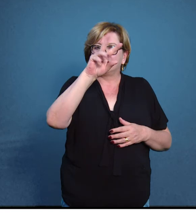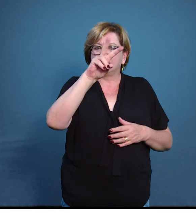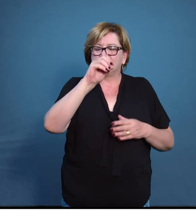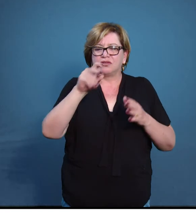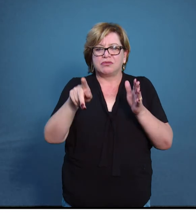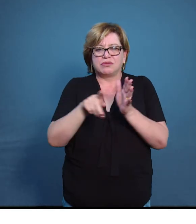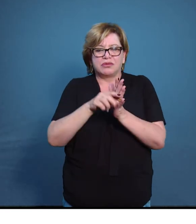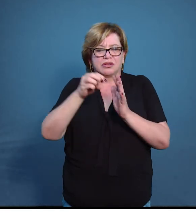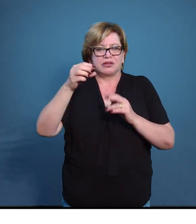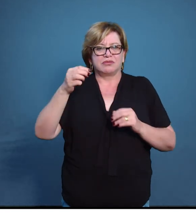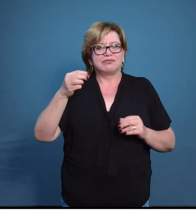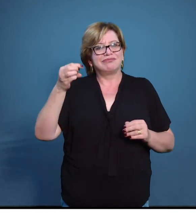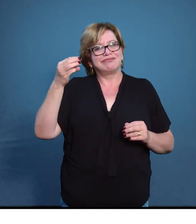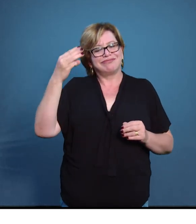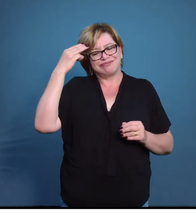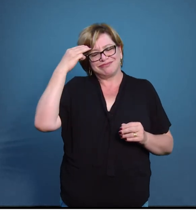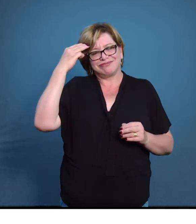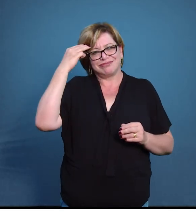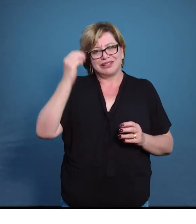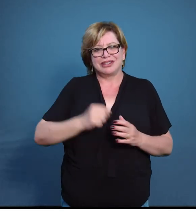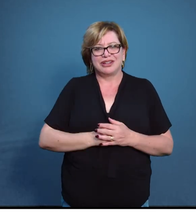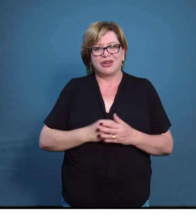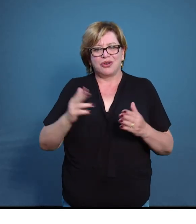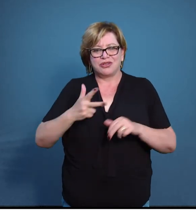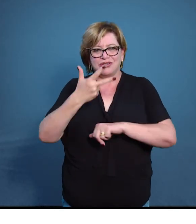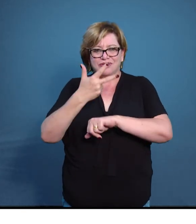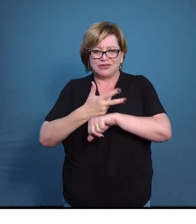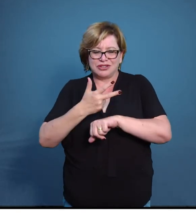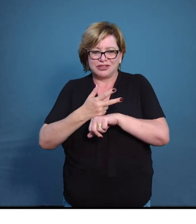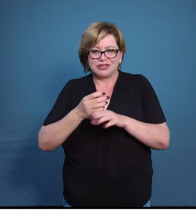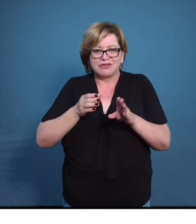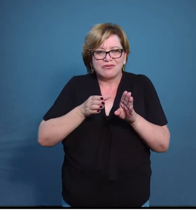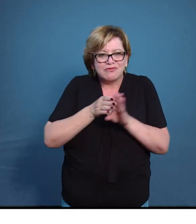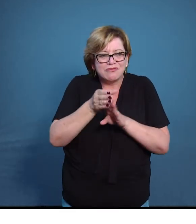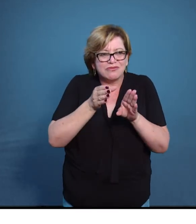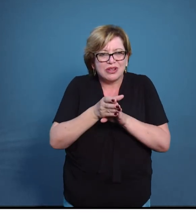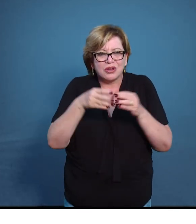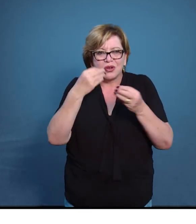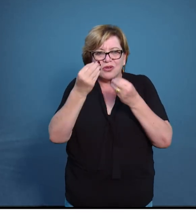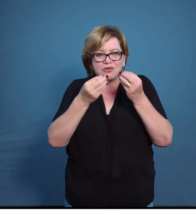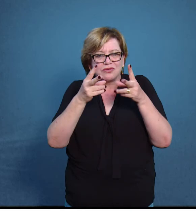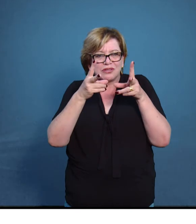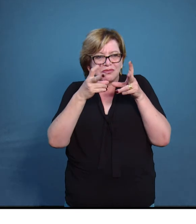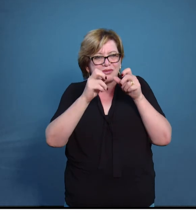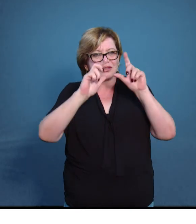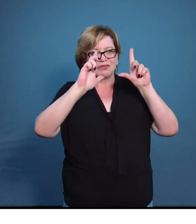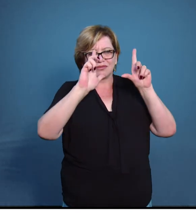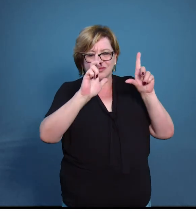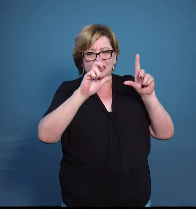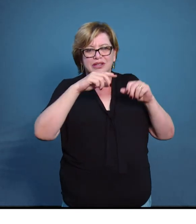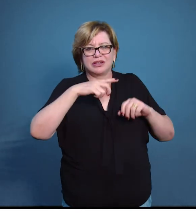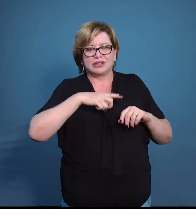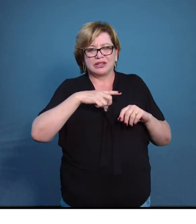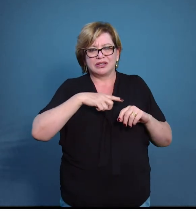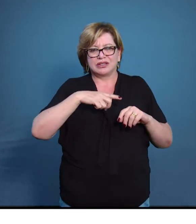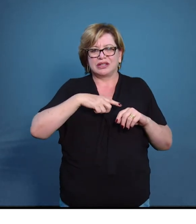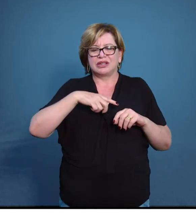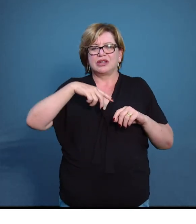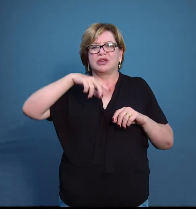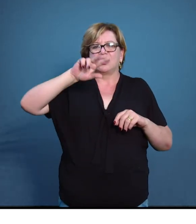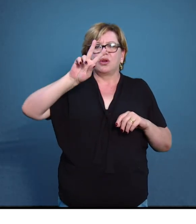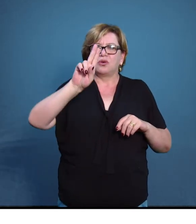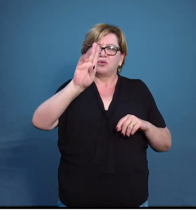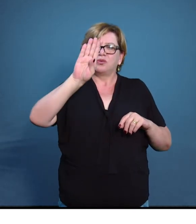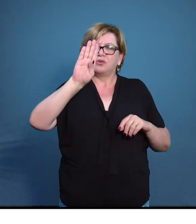videoaula foi gravada com o intuito de dar dicas de leitura de imagens. Nós trouxemos aqui um teórico chamado Didi Huberman,